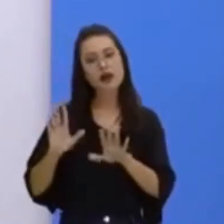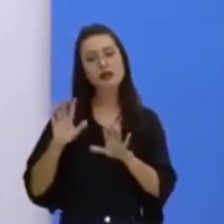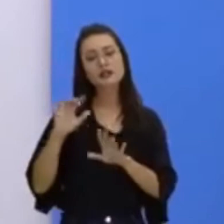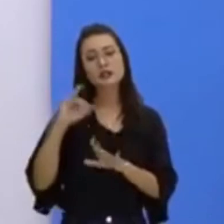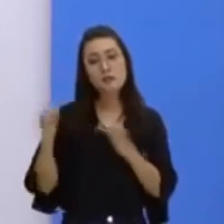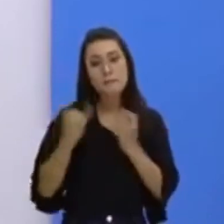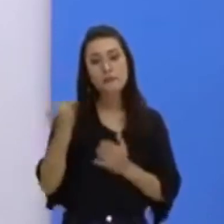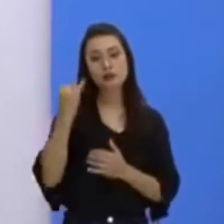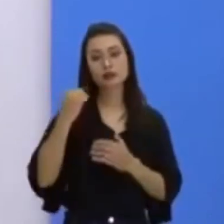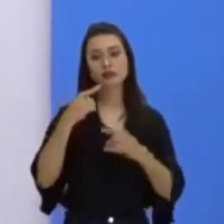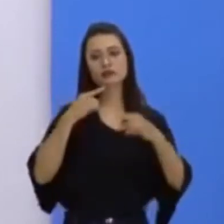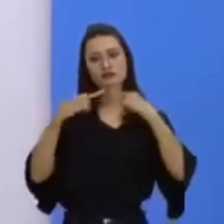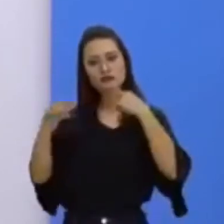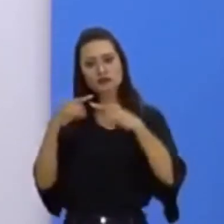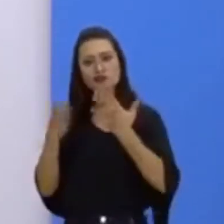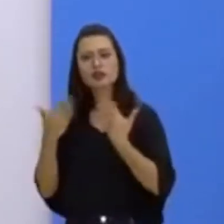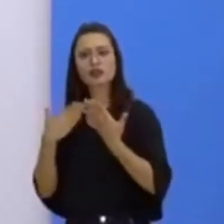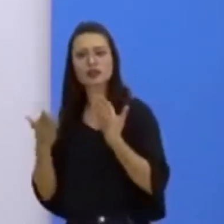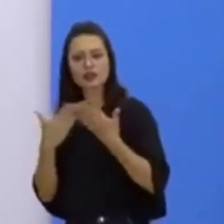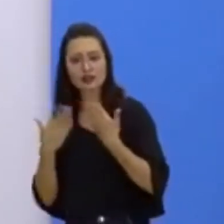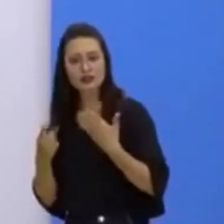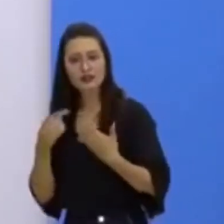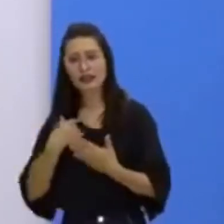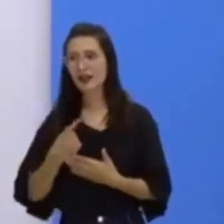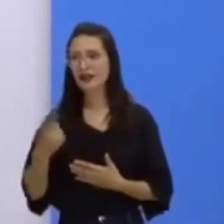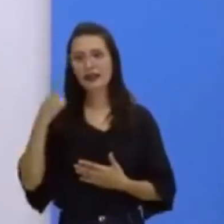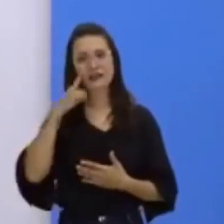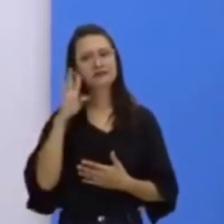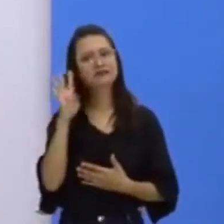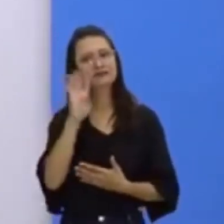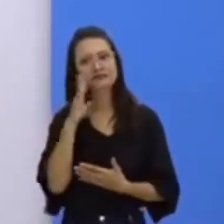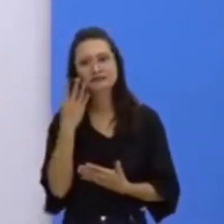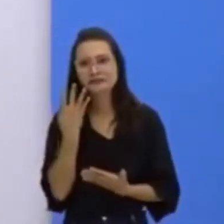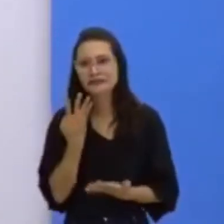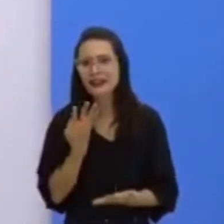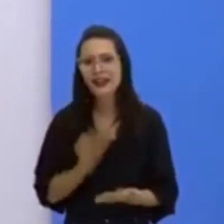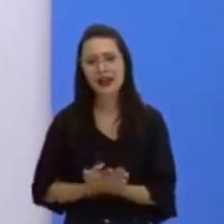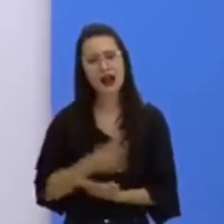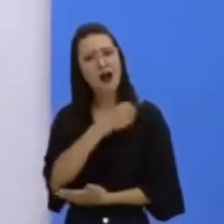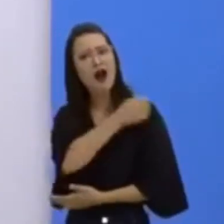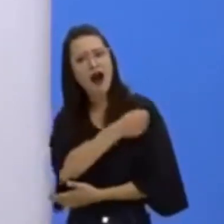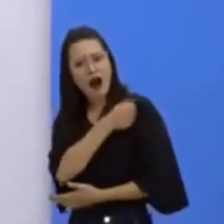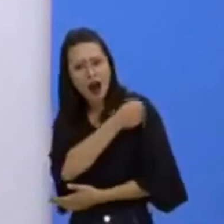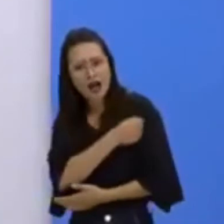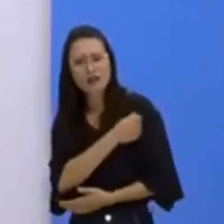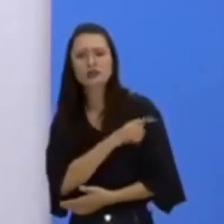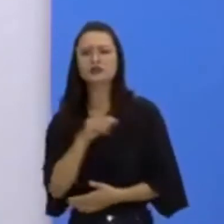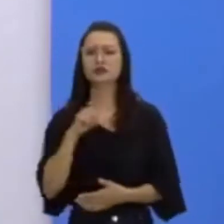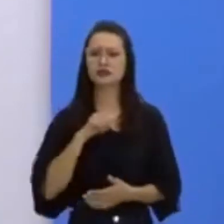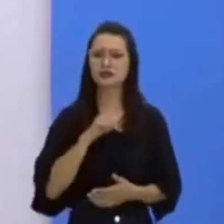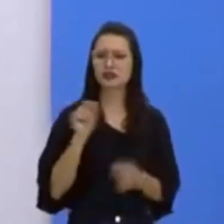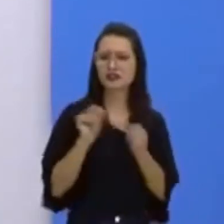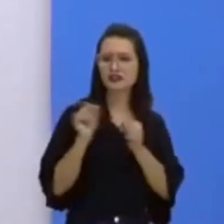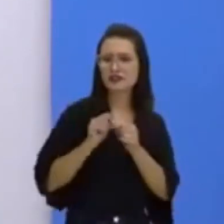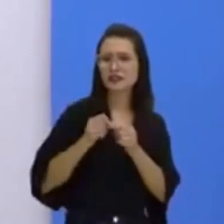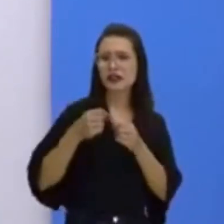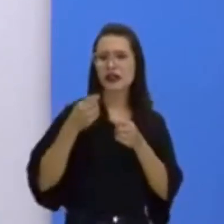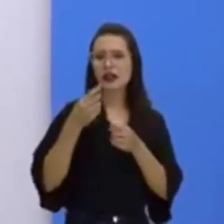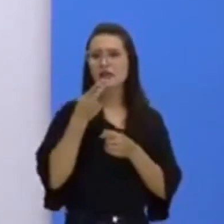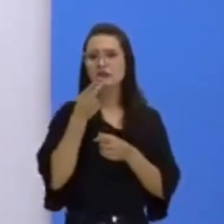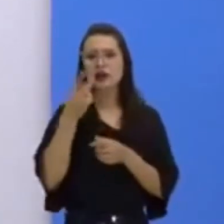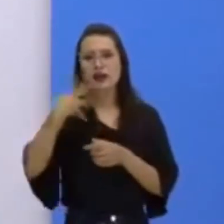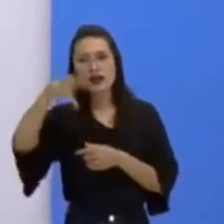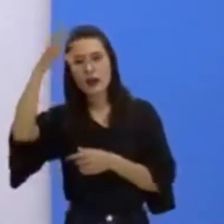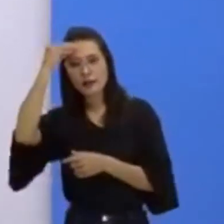discutir isso aí que né? Eu estou impressionado aí com as nossas aluninhas, aquela nossa aluna lá, que ela foi explicando